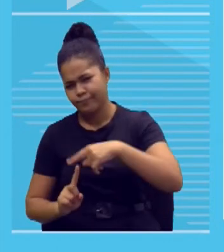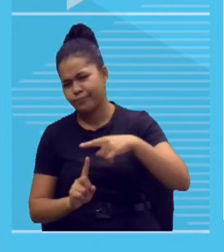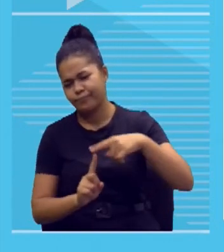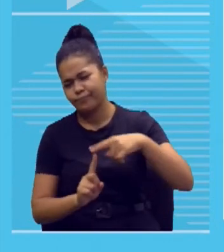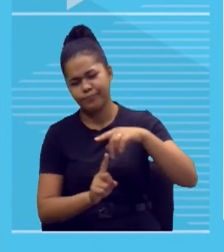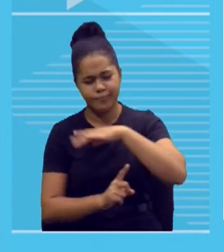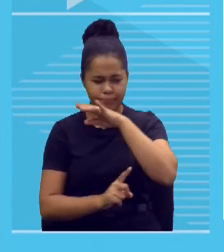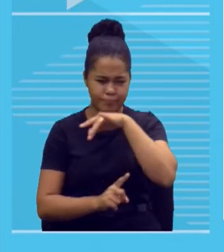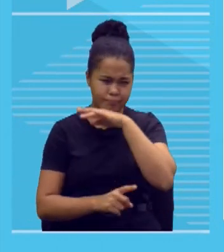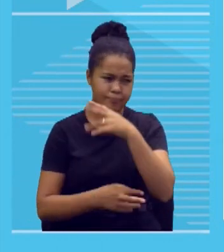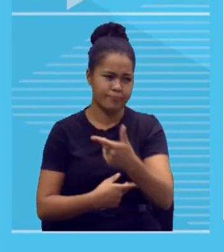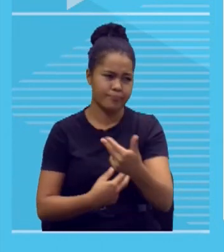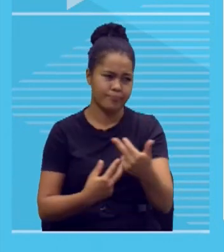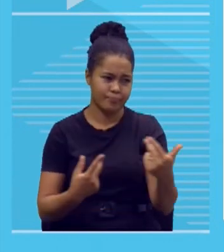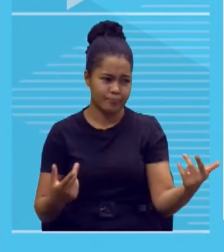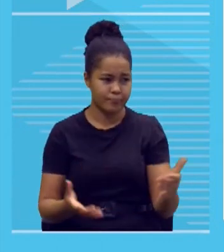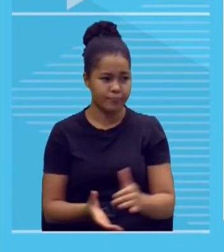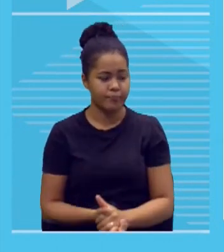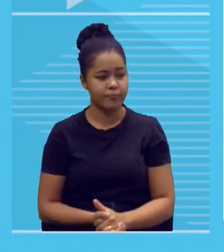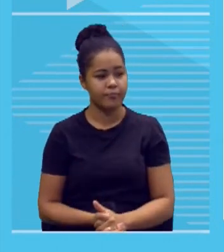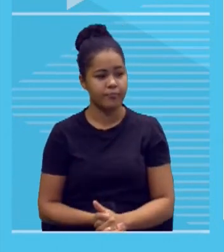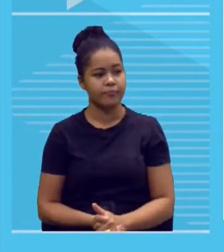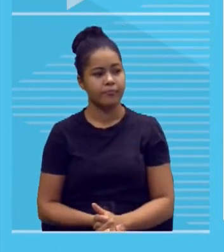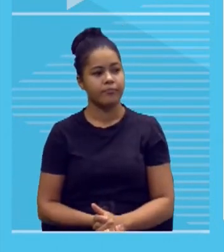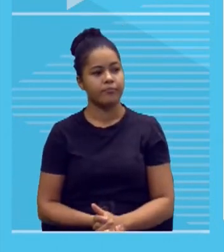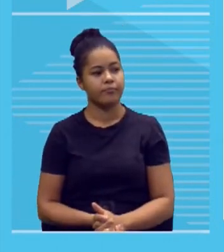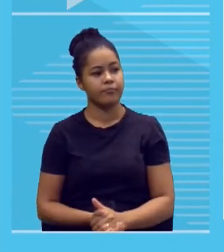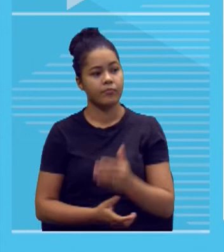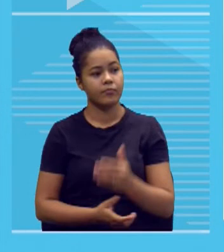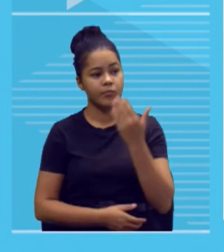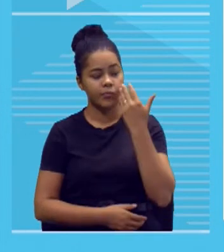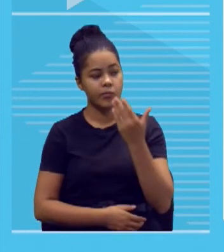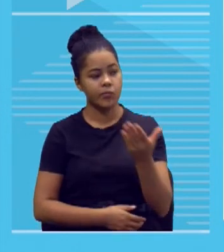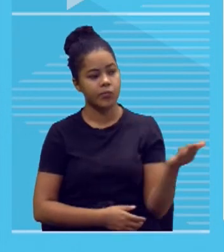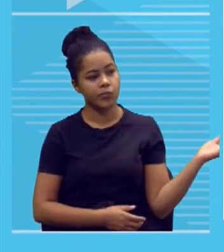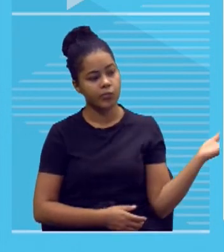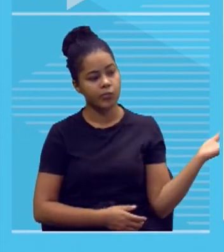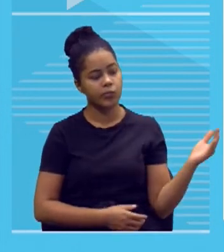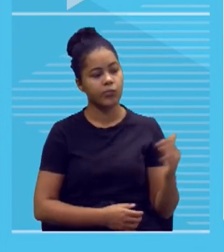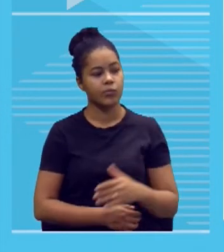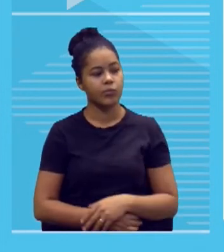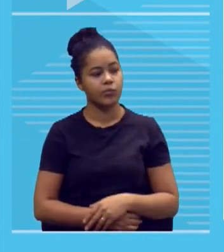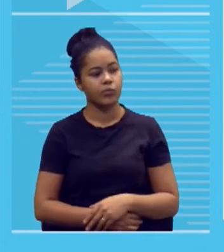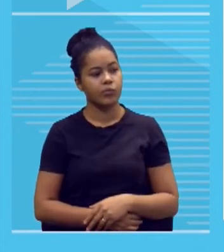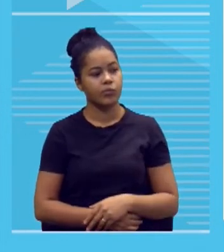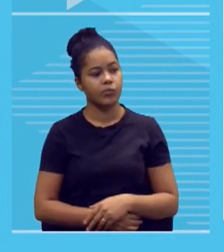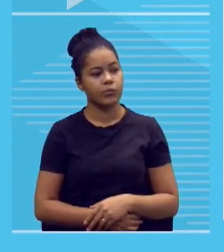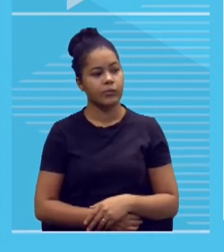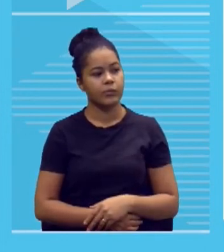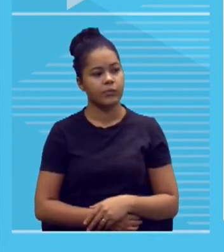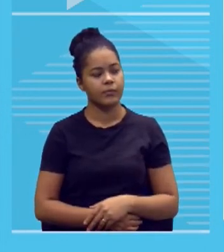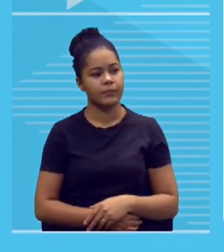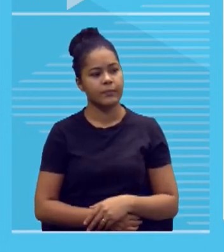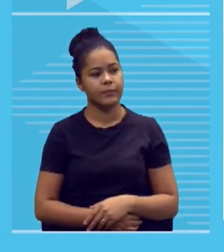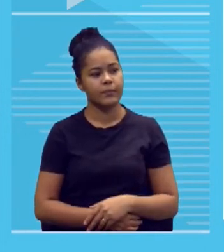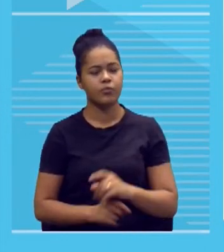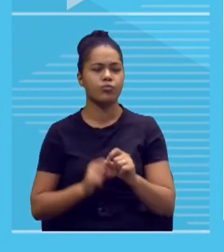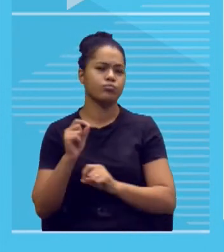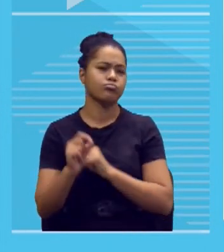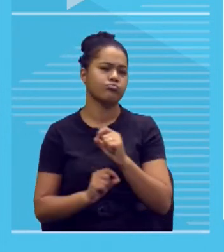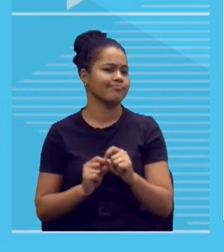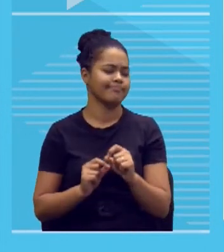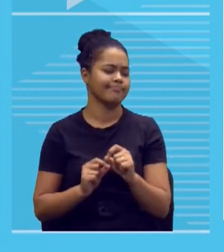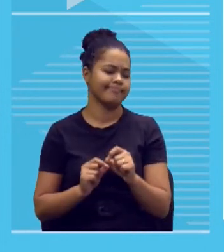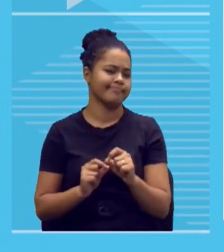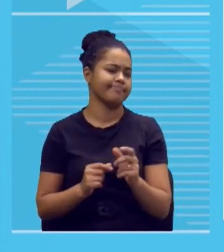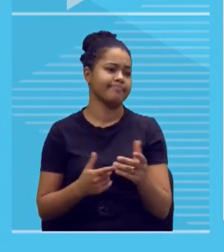espécies em evidências anatômicas meu Deus do céu Santa Maria da Codipi O que é isso aqui eu